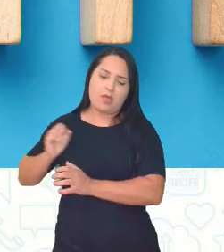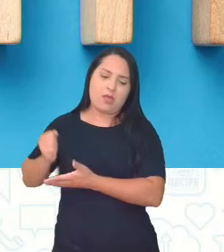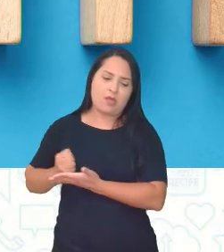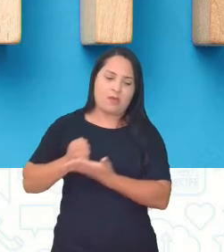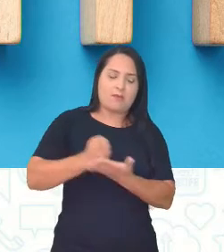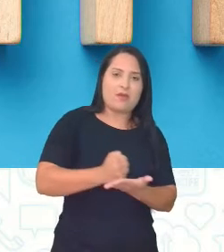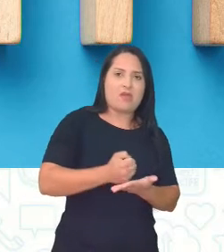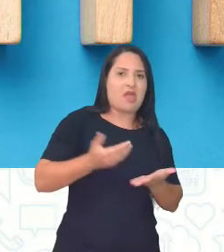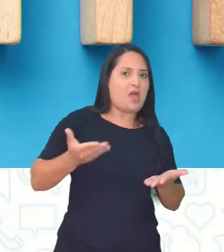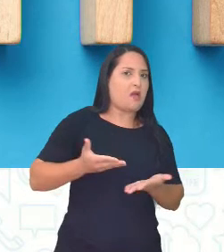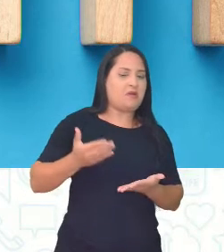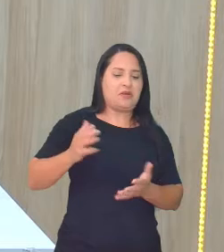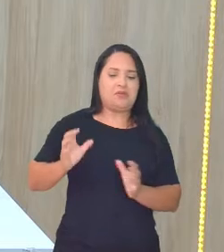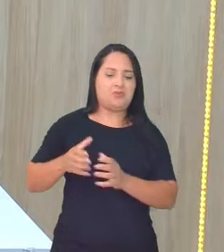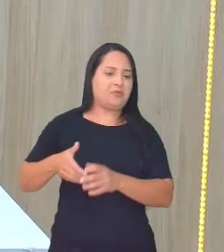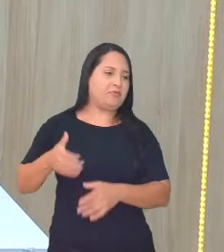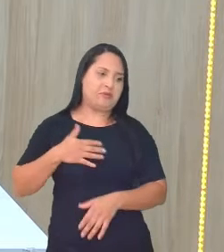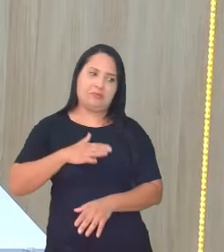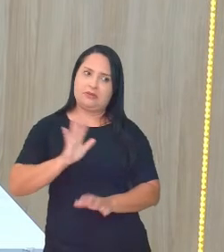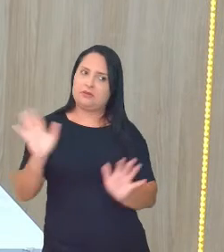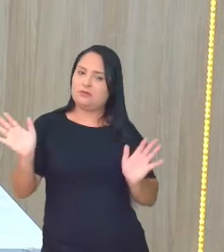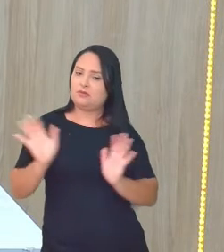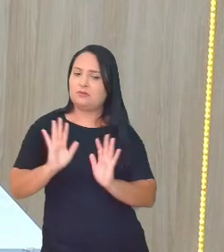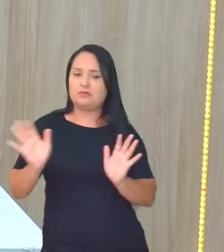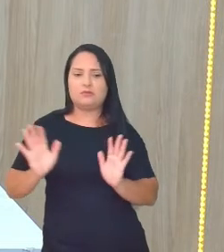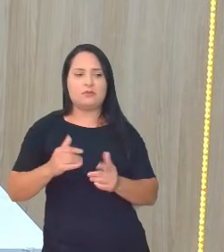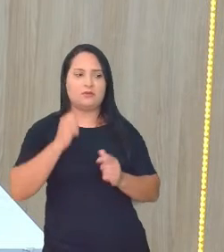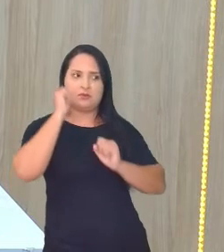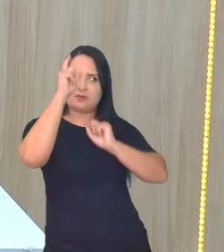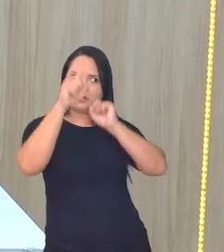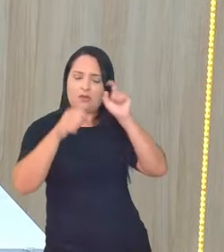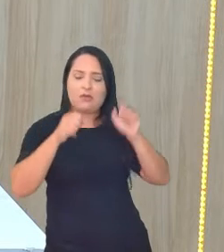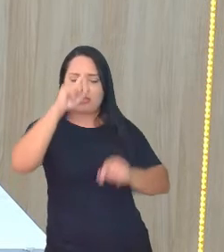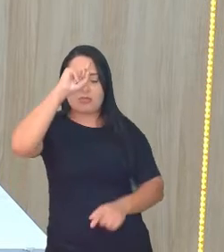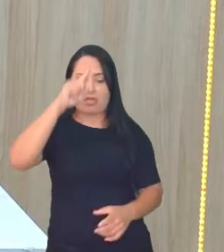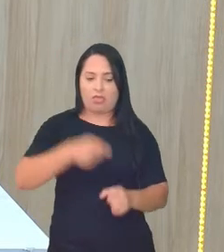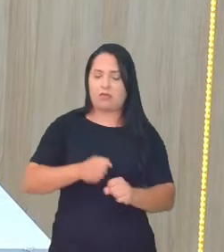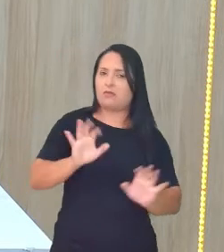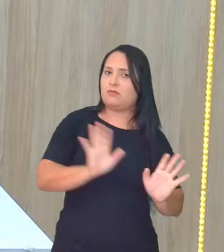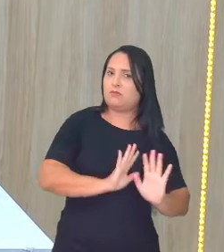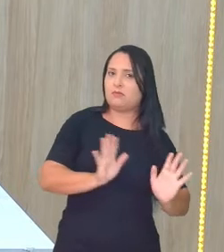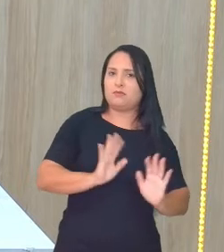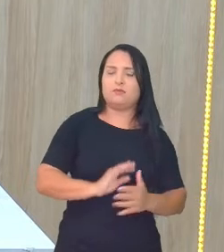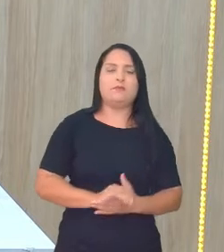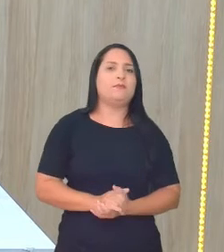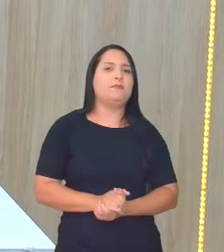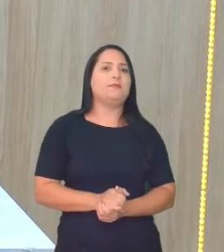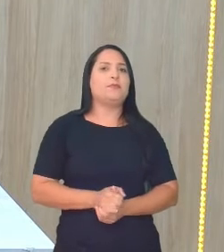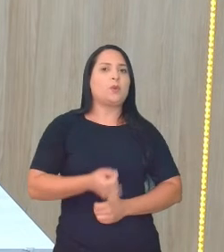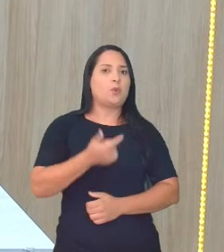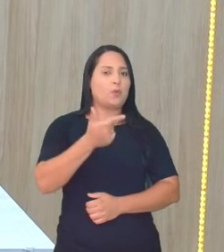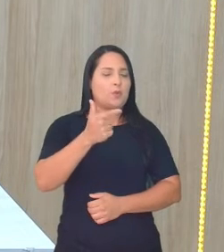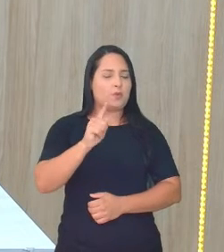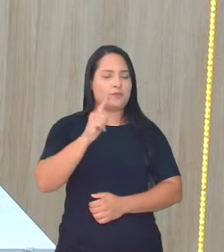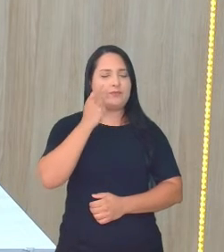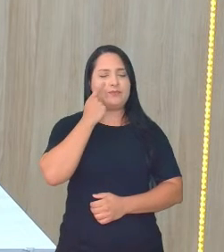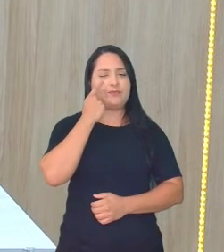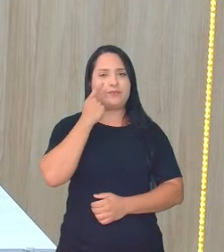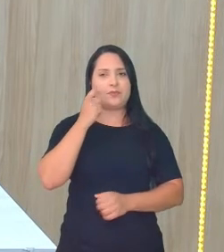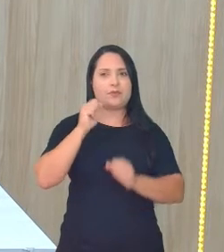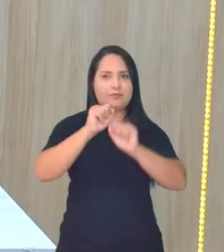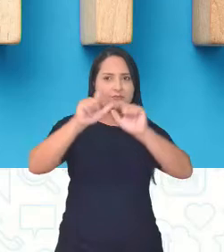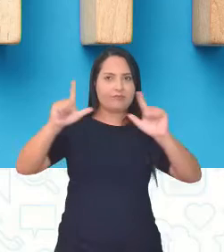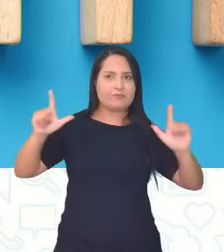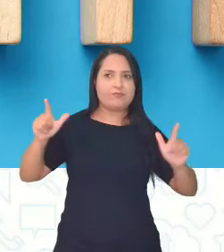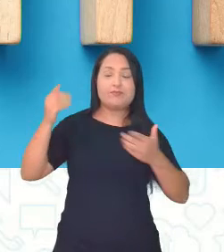já não estava muito favorável às ideias autoritárias dele, né? Então, outra questão, vejam só em tela